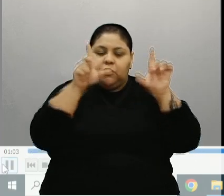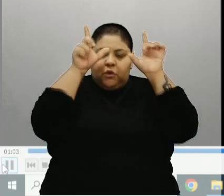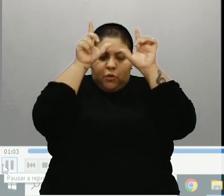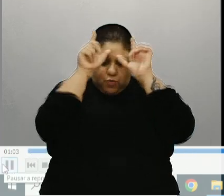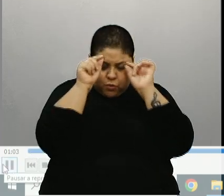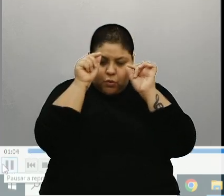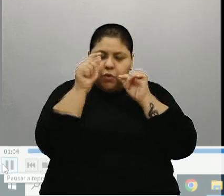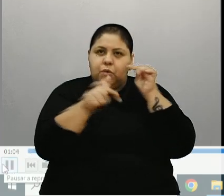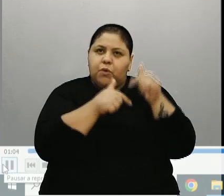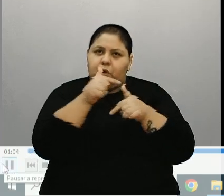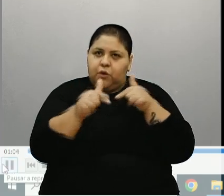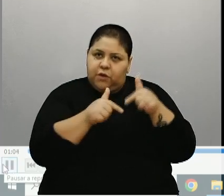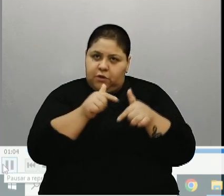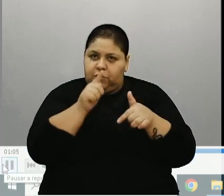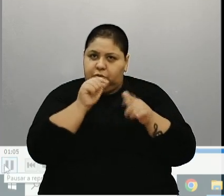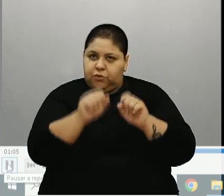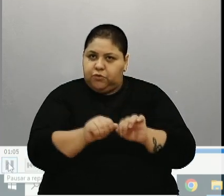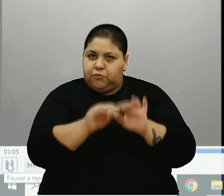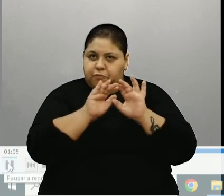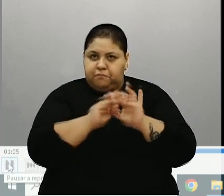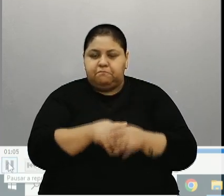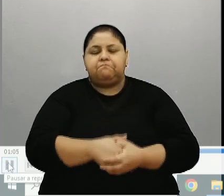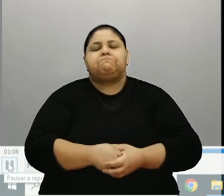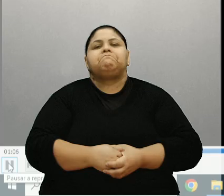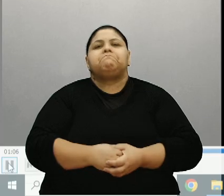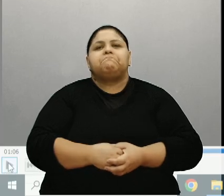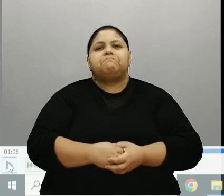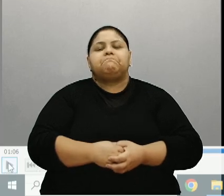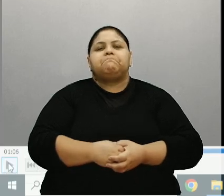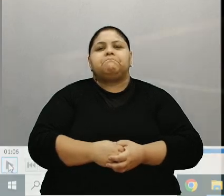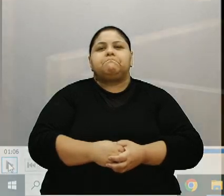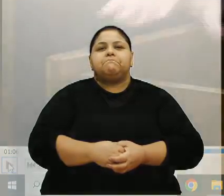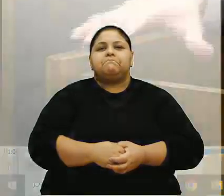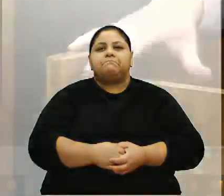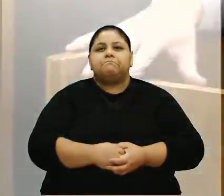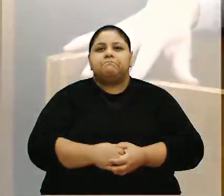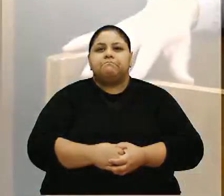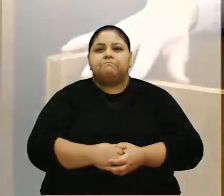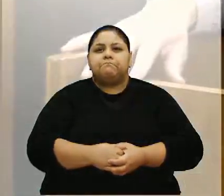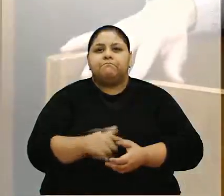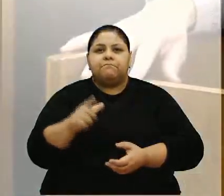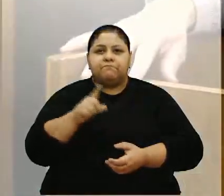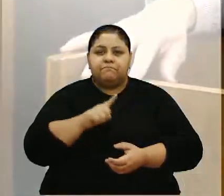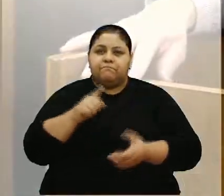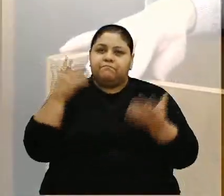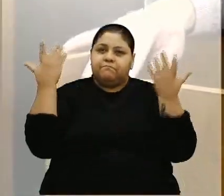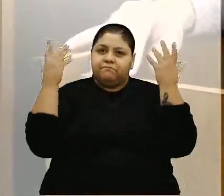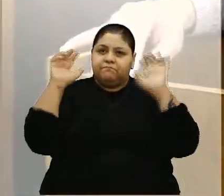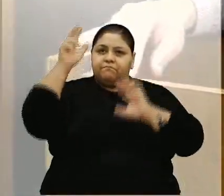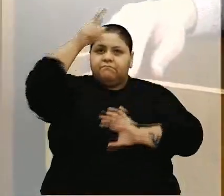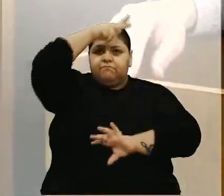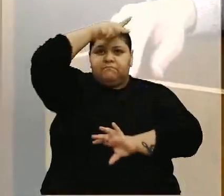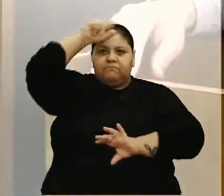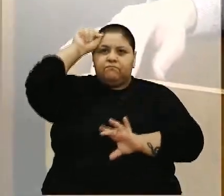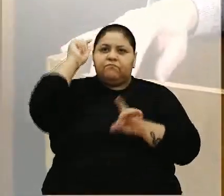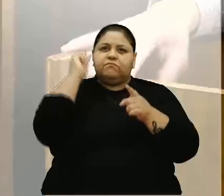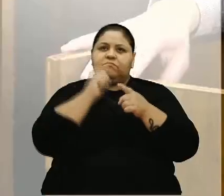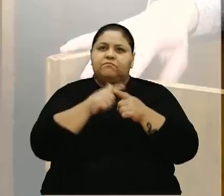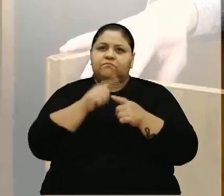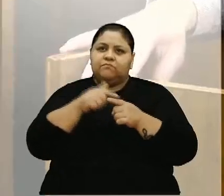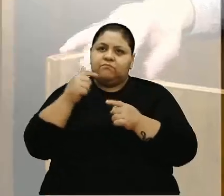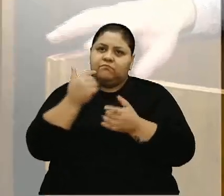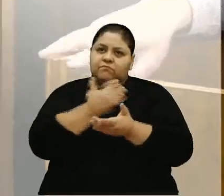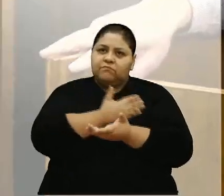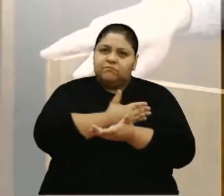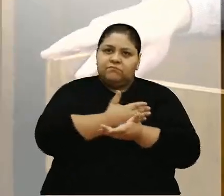transtornos que as chuvas têm causado. Muito bom, prefeito, é isso aí. E eu tenho que parabenizar o prefeito, porque desde o